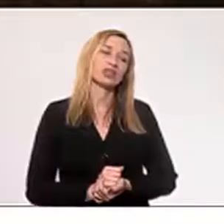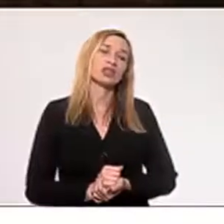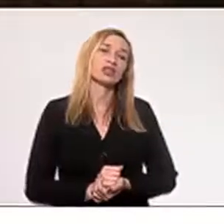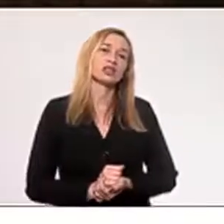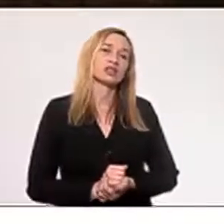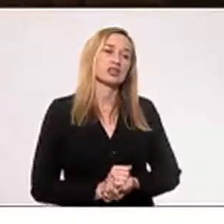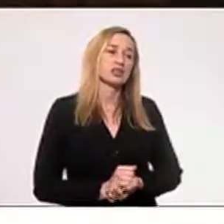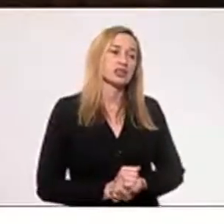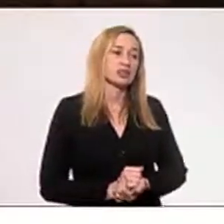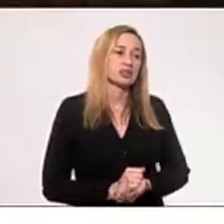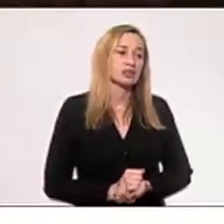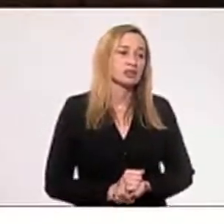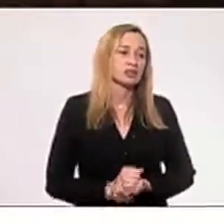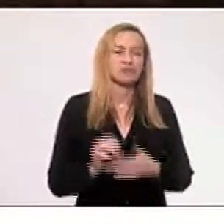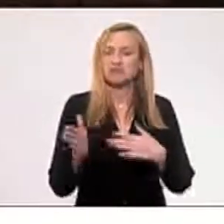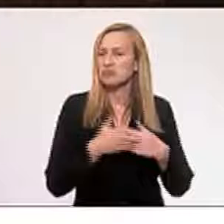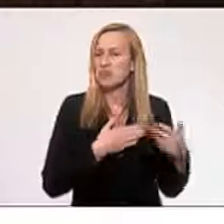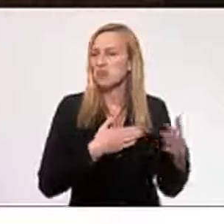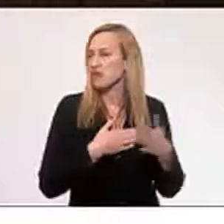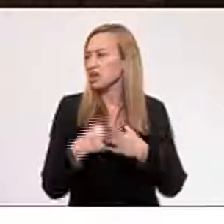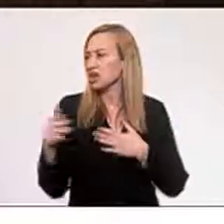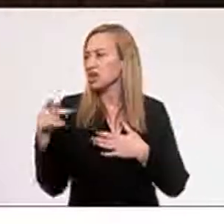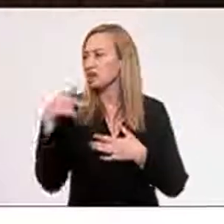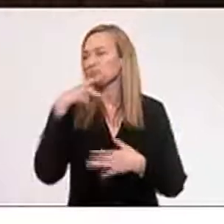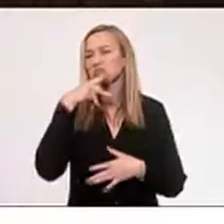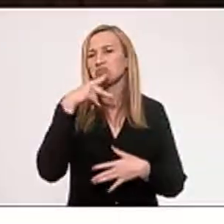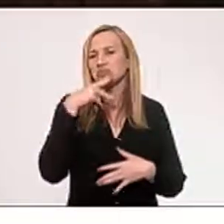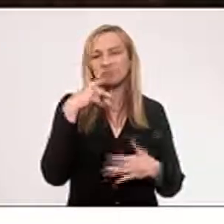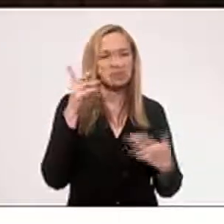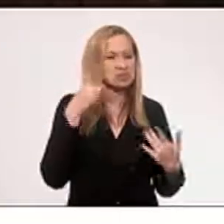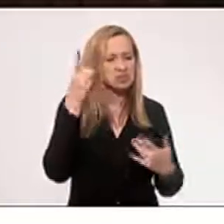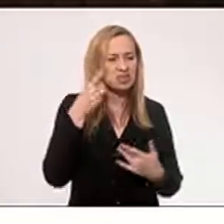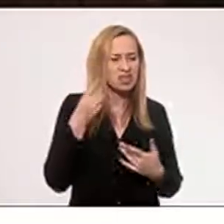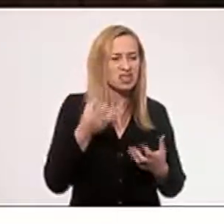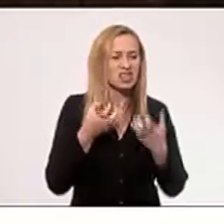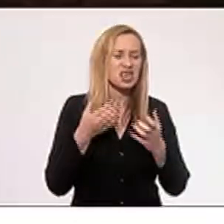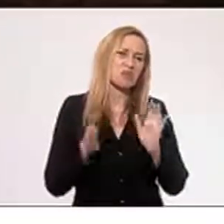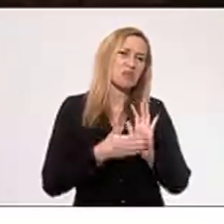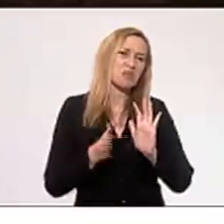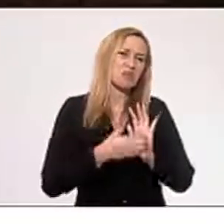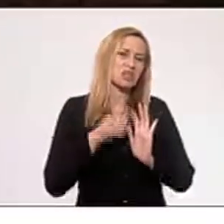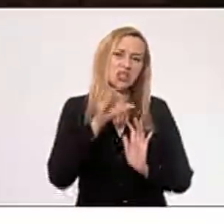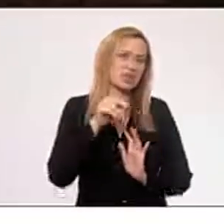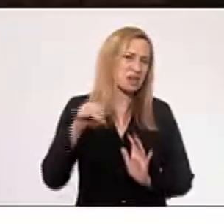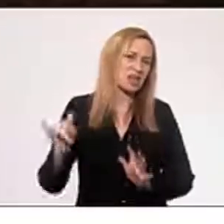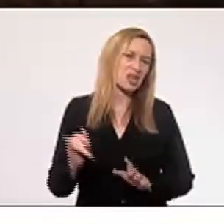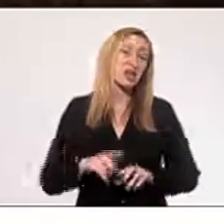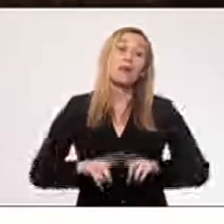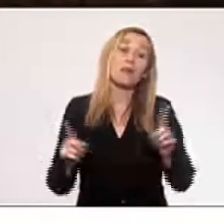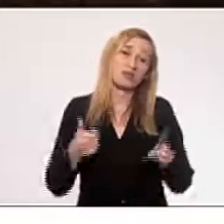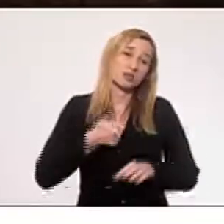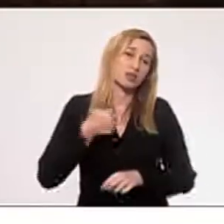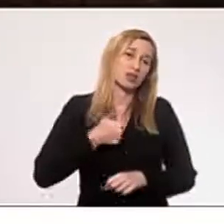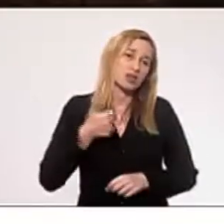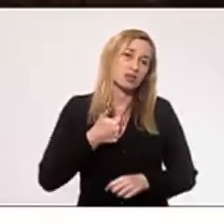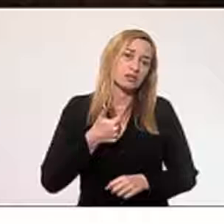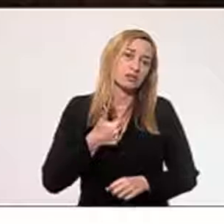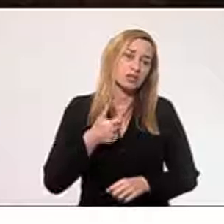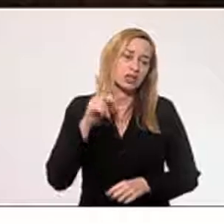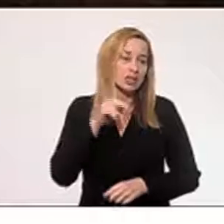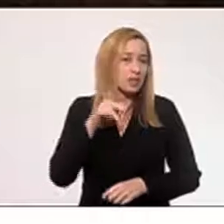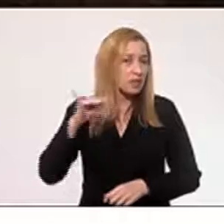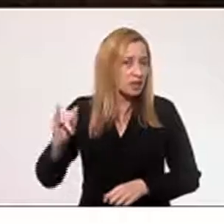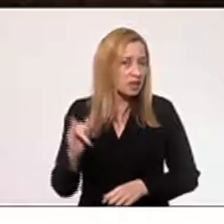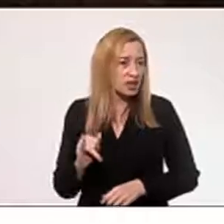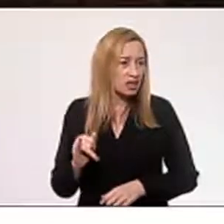depreciar a iniciativa de qualquer parlamentar que queira apresentar uma proposta de CPI, mas primeiro, a CPI,